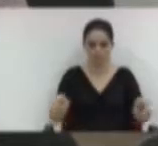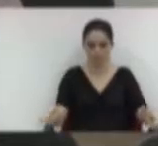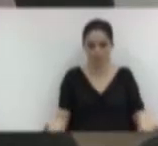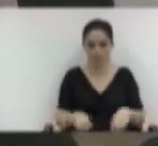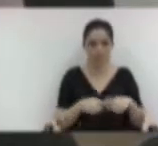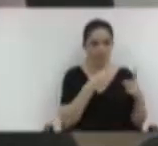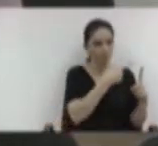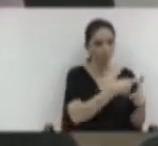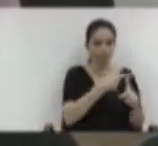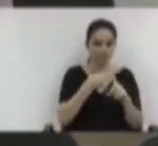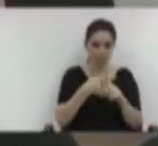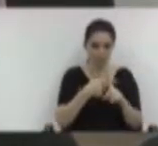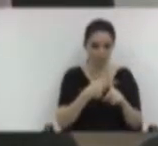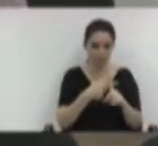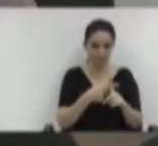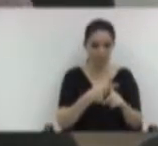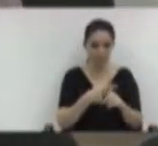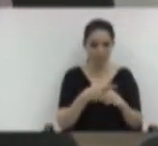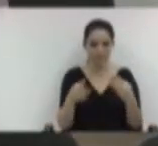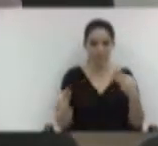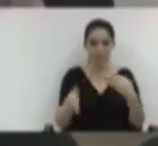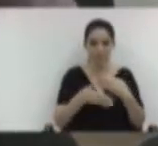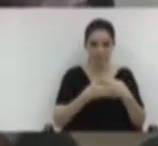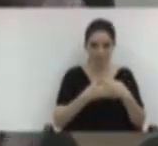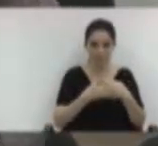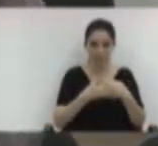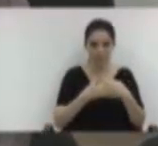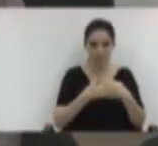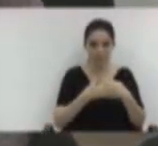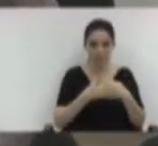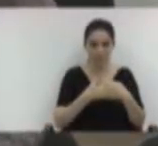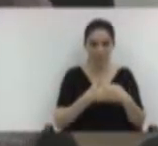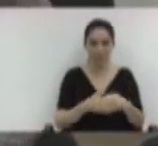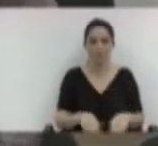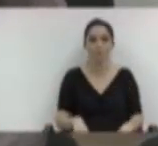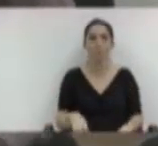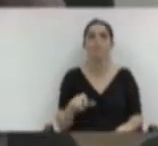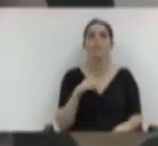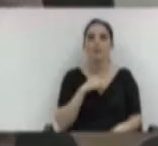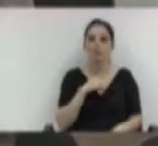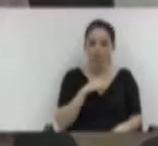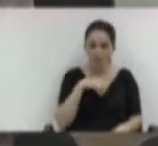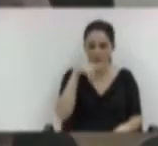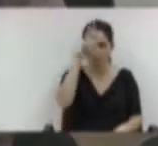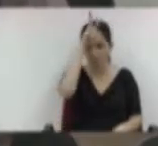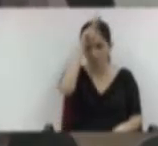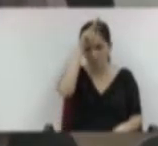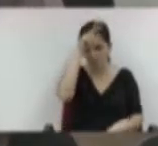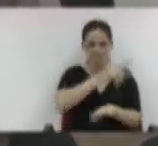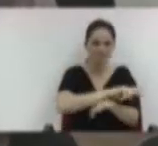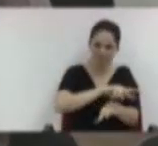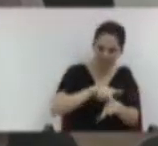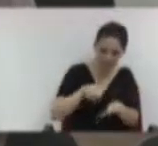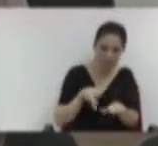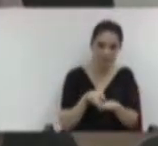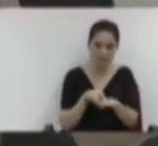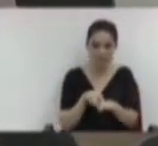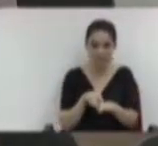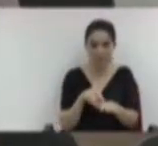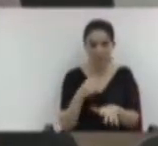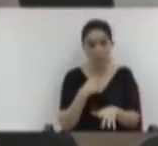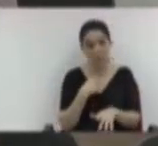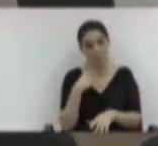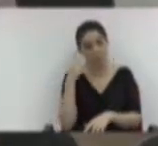tem local fechado, que são as covas, e da escorpião, da barata e assim por diante. Espero que esse